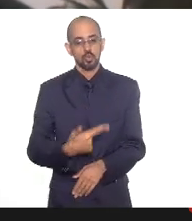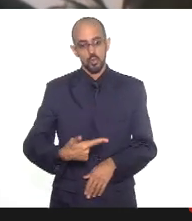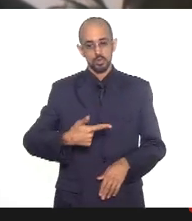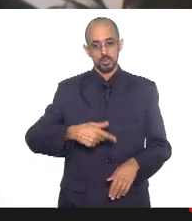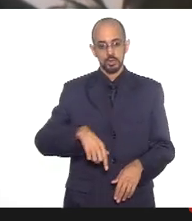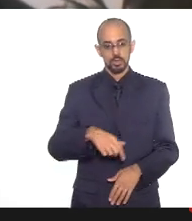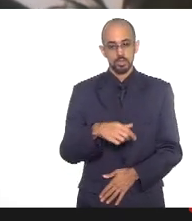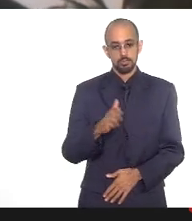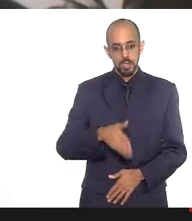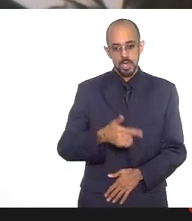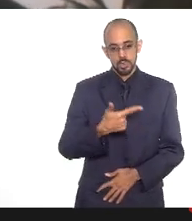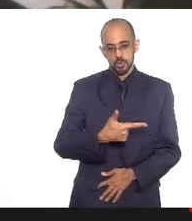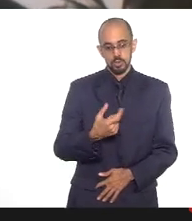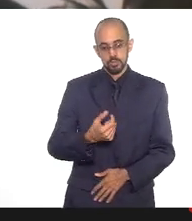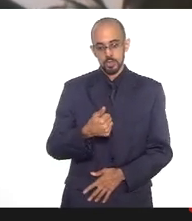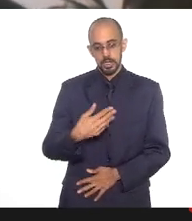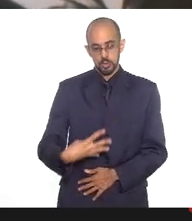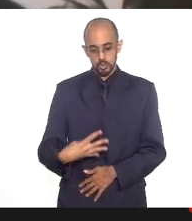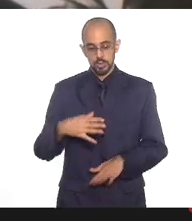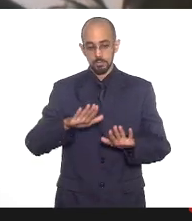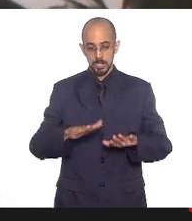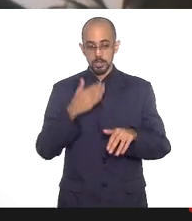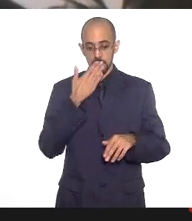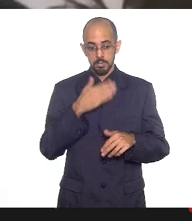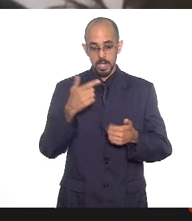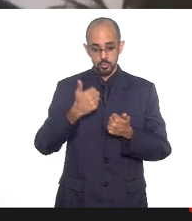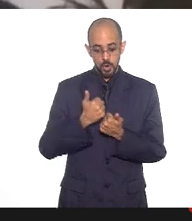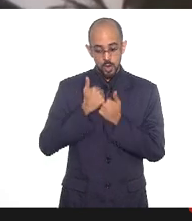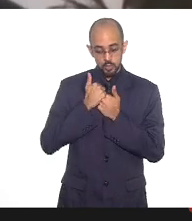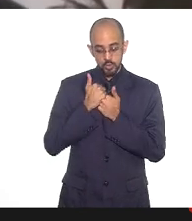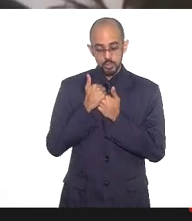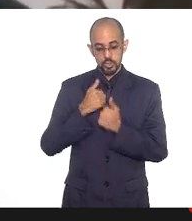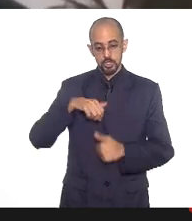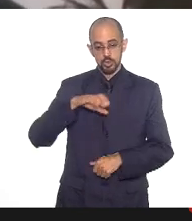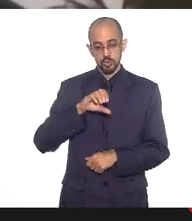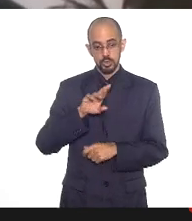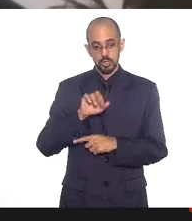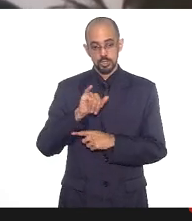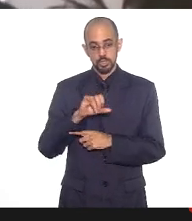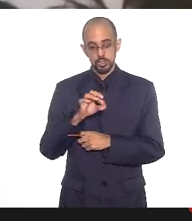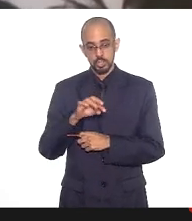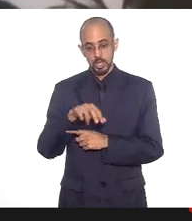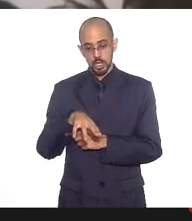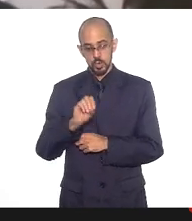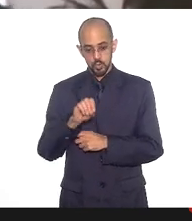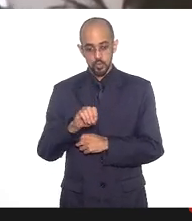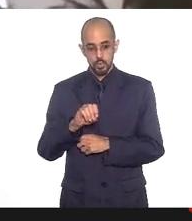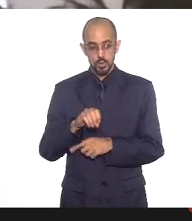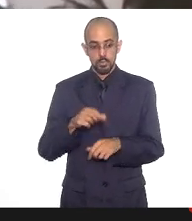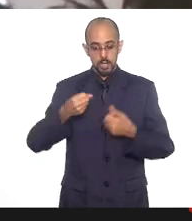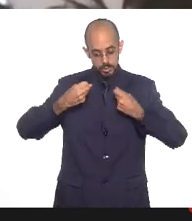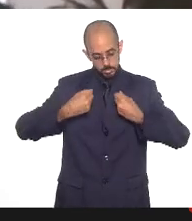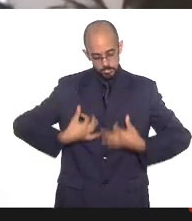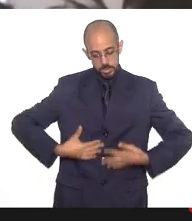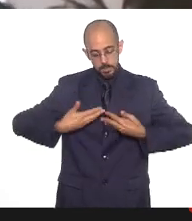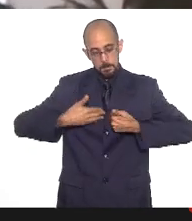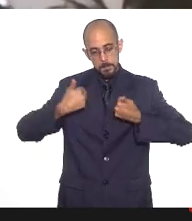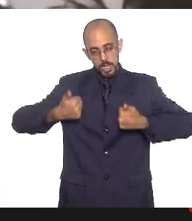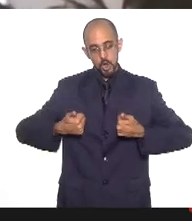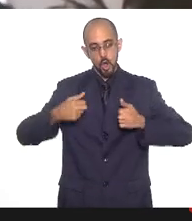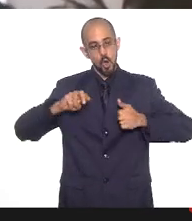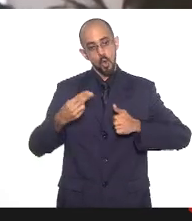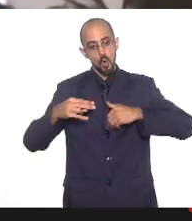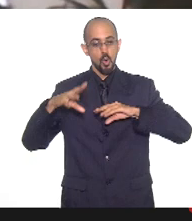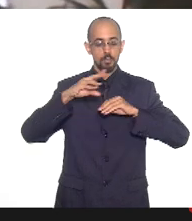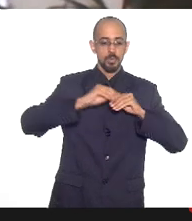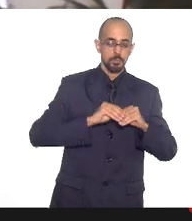Mas, de novo, peço auxílio aqui do meu colega Cristiano Gadelha para que possa explicar um pouco mais ou melhor complementar, principalmente